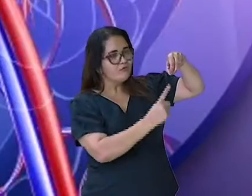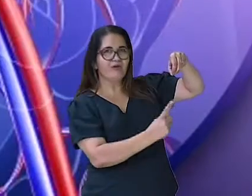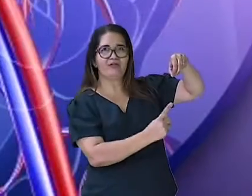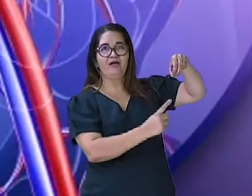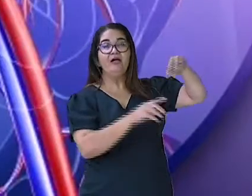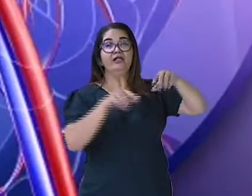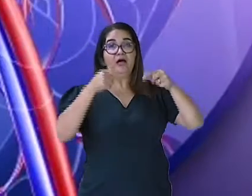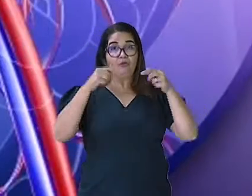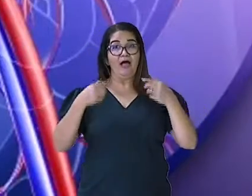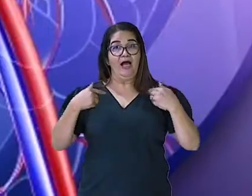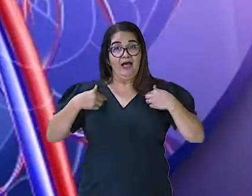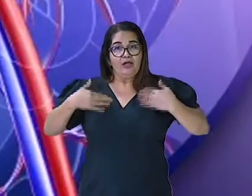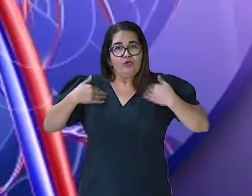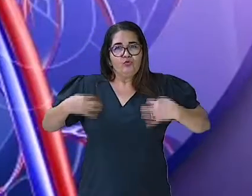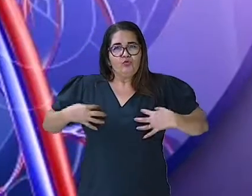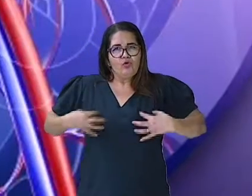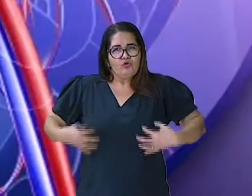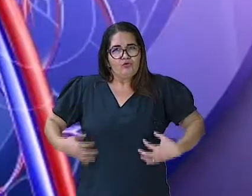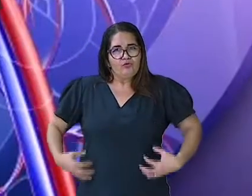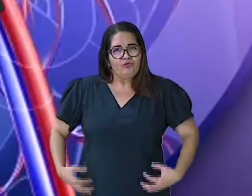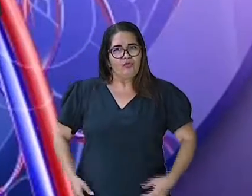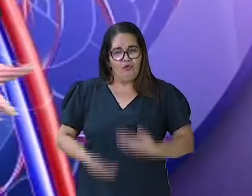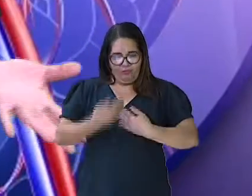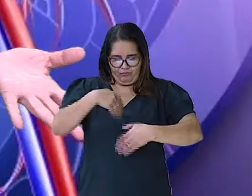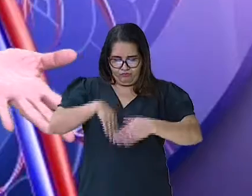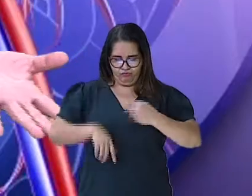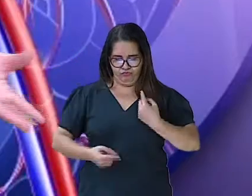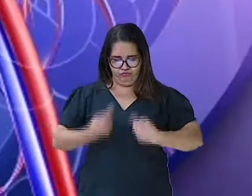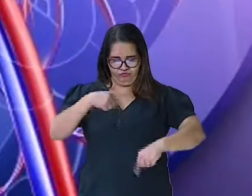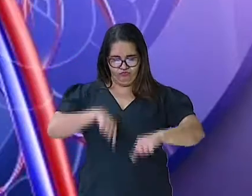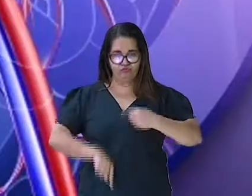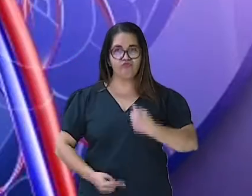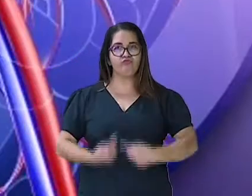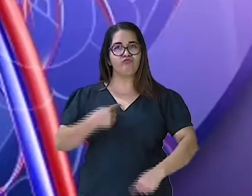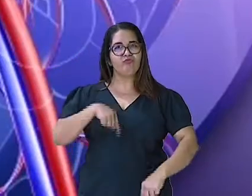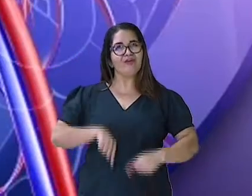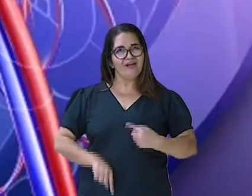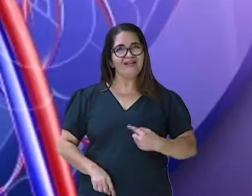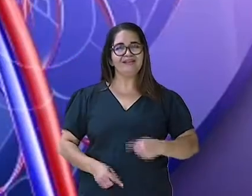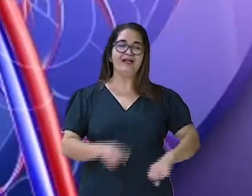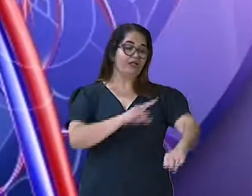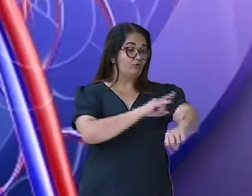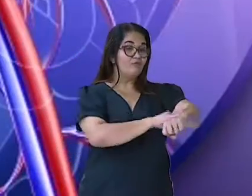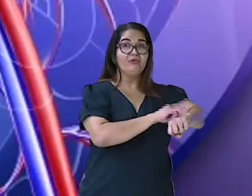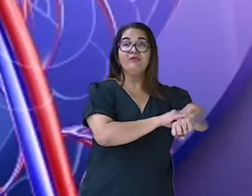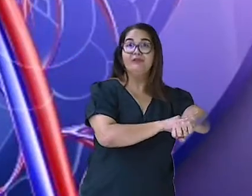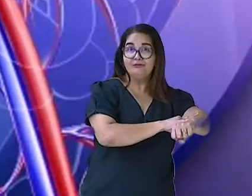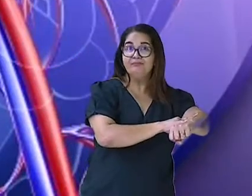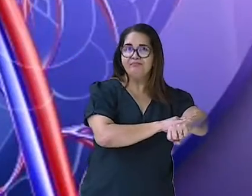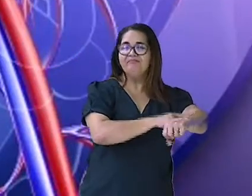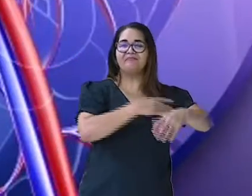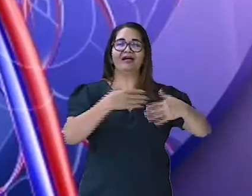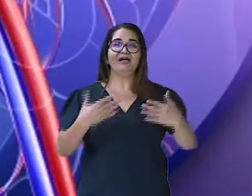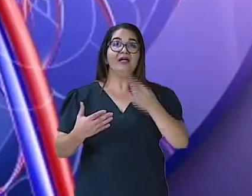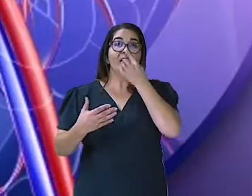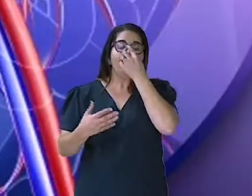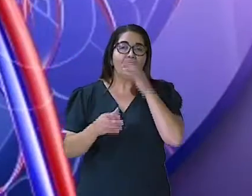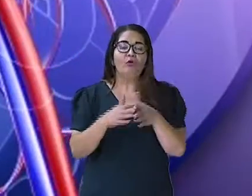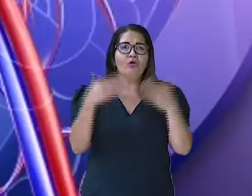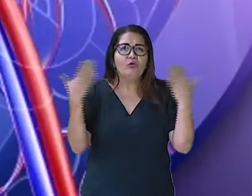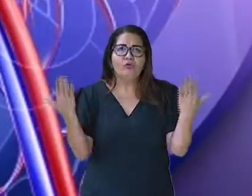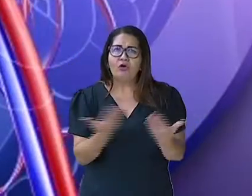do processo e da excreção ou eliminação da urina. Vamos falar um pouquinho de